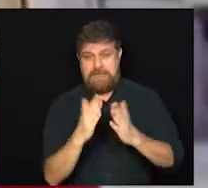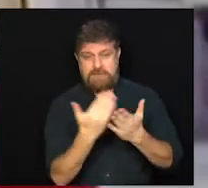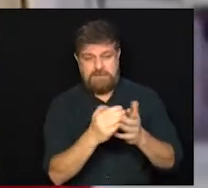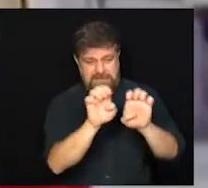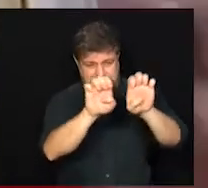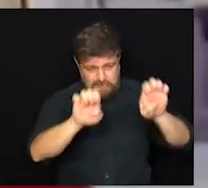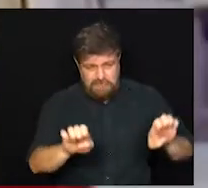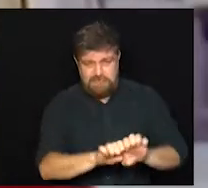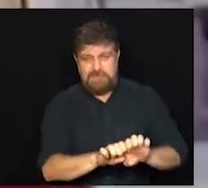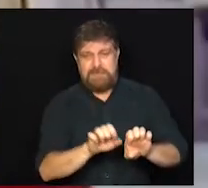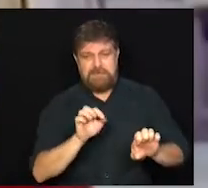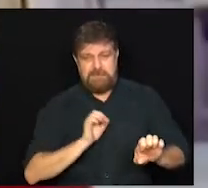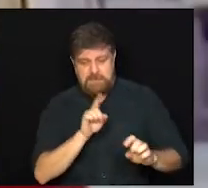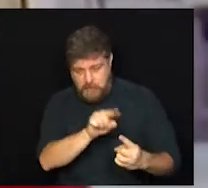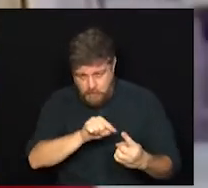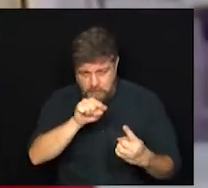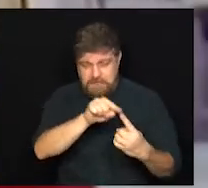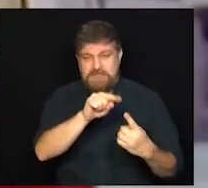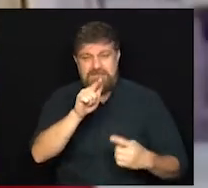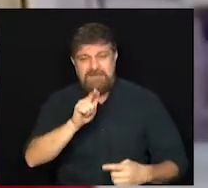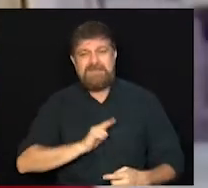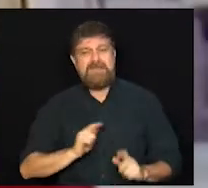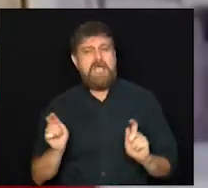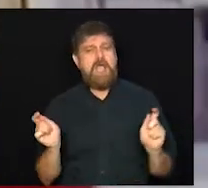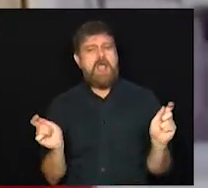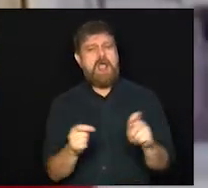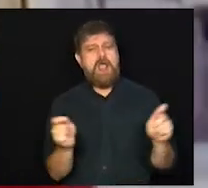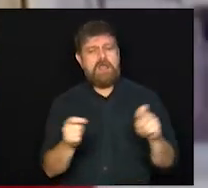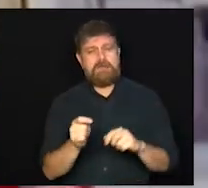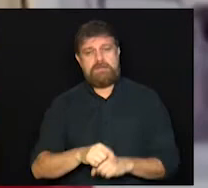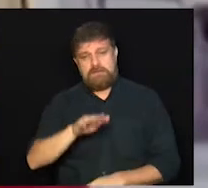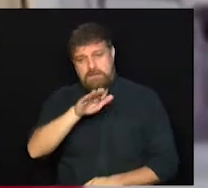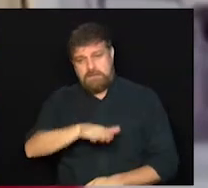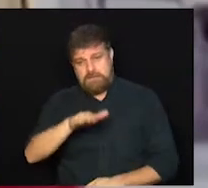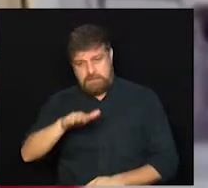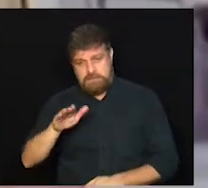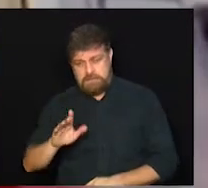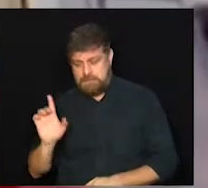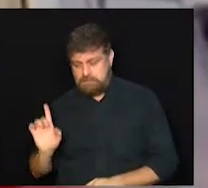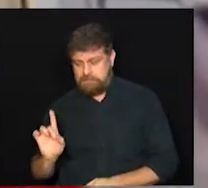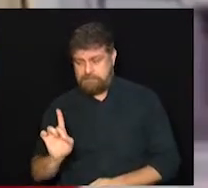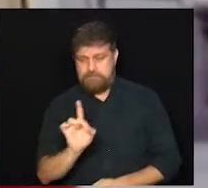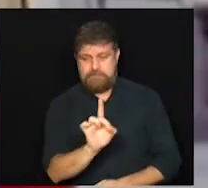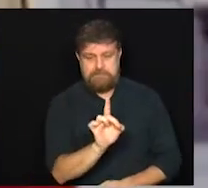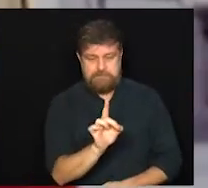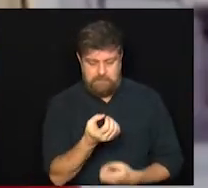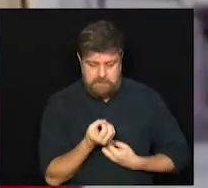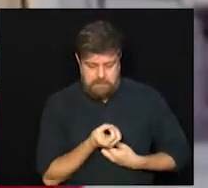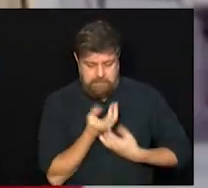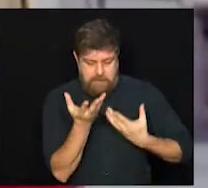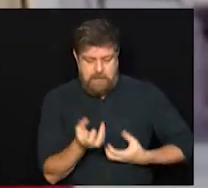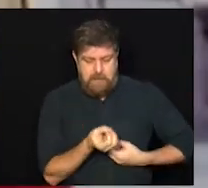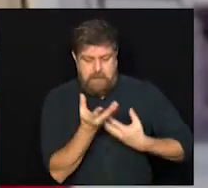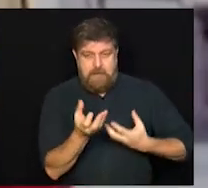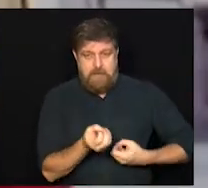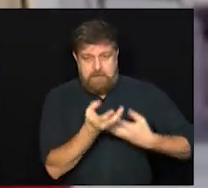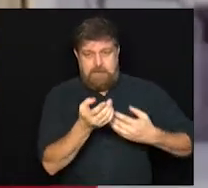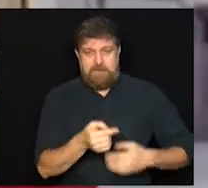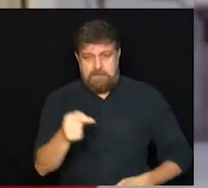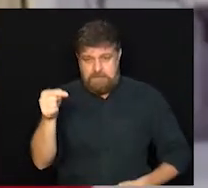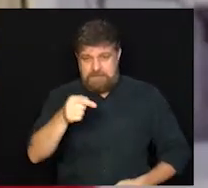no sentido de permitir que a criança se manifeste, que ela